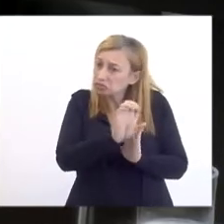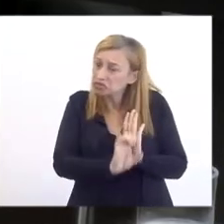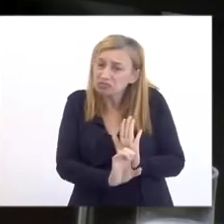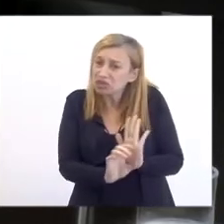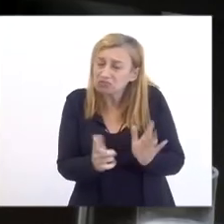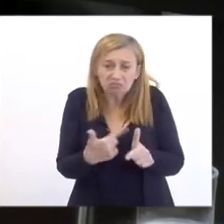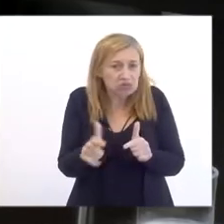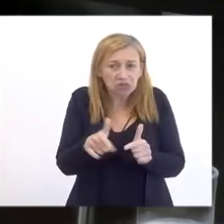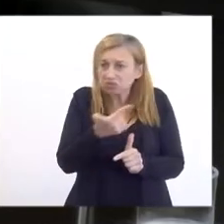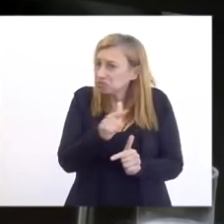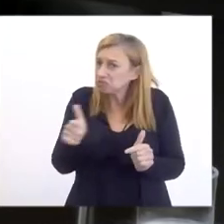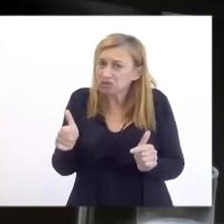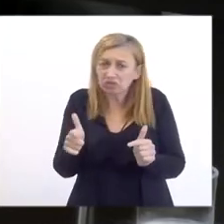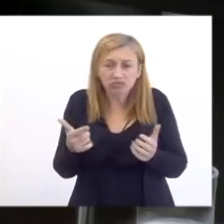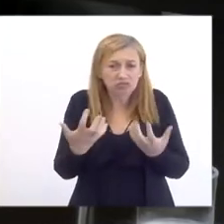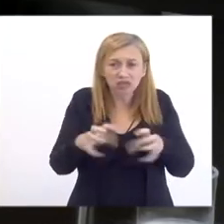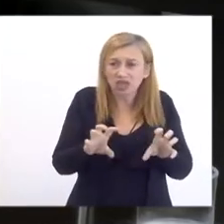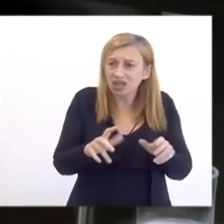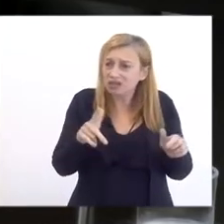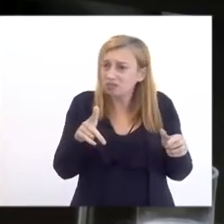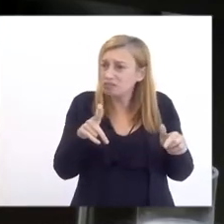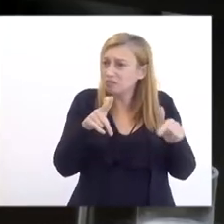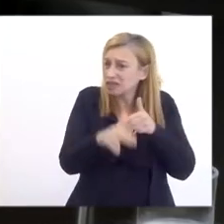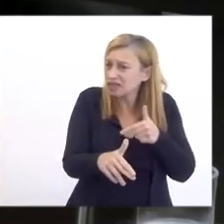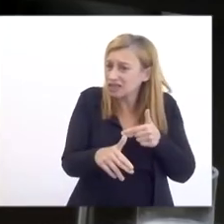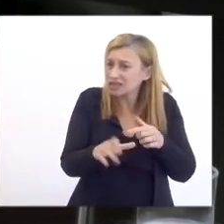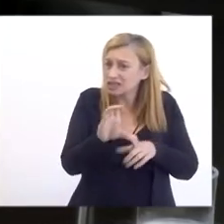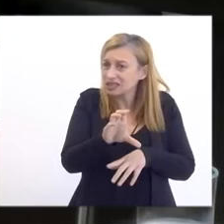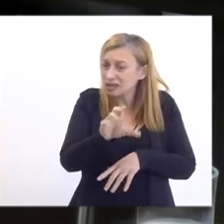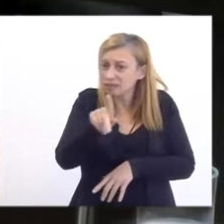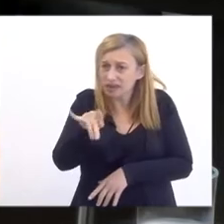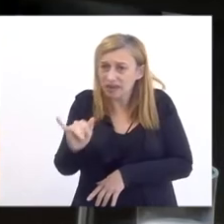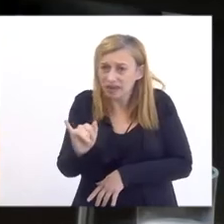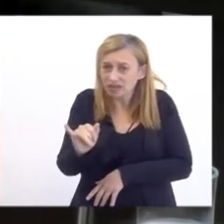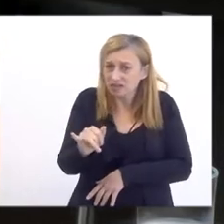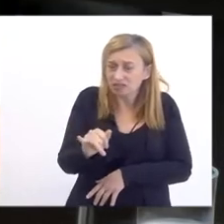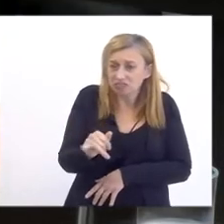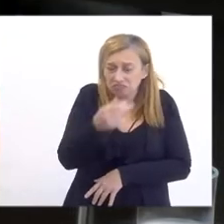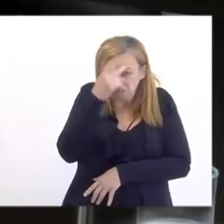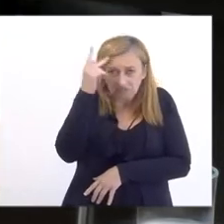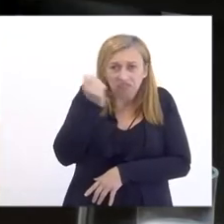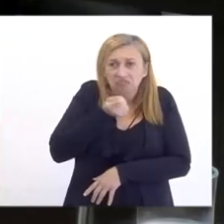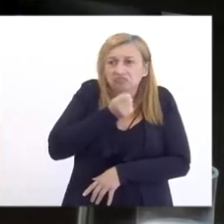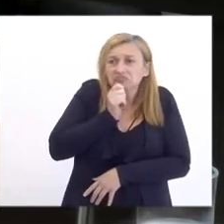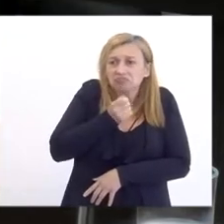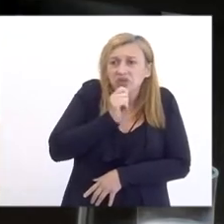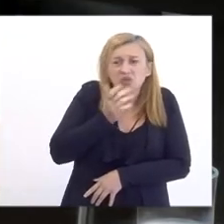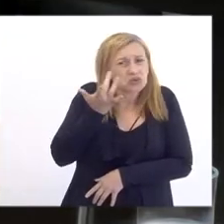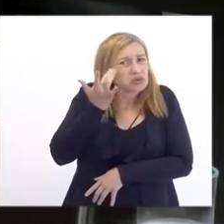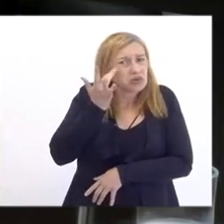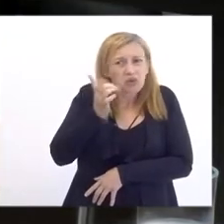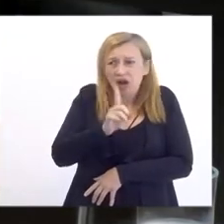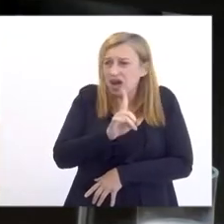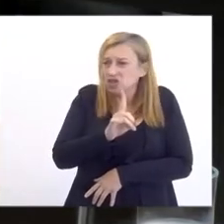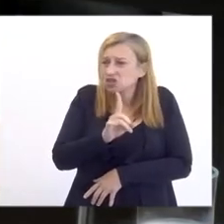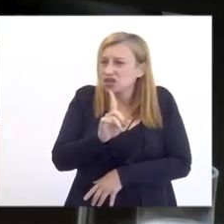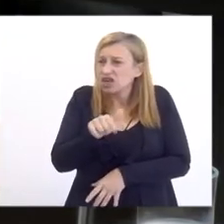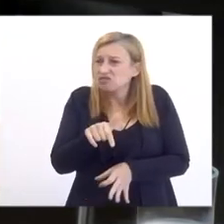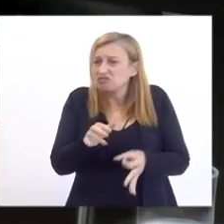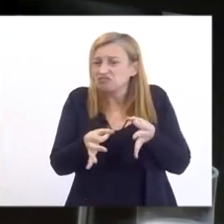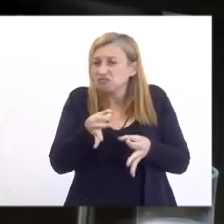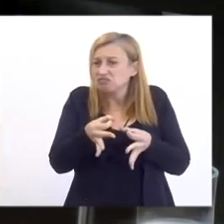tem problema, eu não quero atrapalhar a CPI de ninguém. Eu só não acho que é injurídico. É isso. E o Vitor, emenda nunca retomou para a CCJ, para a análise da CCJ, sempre foi